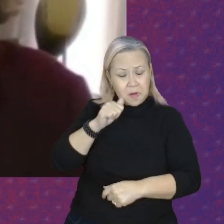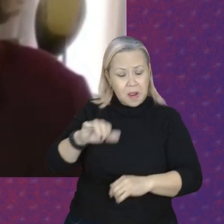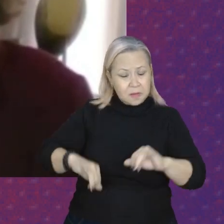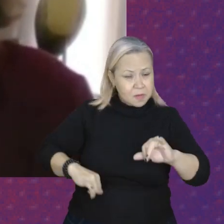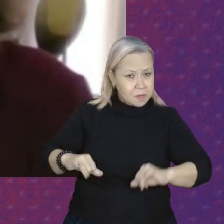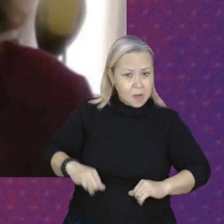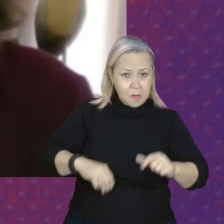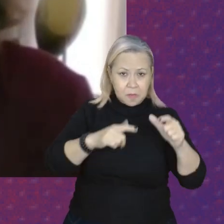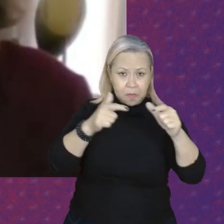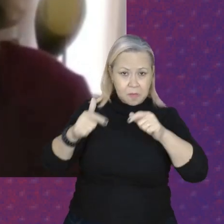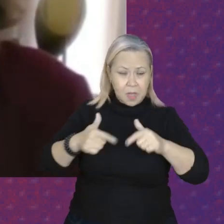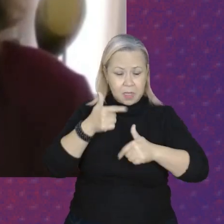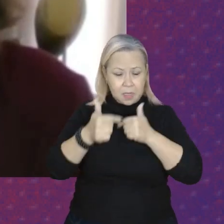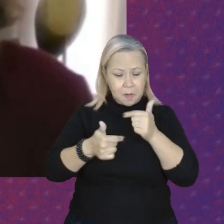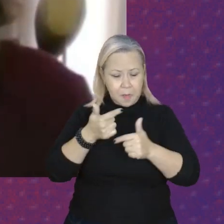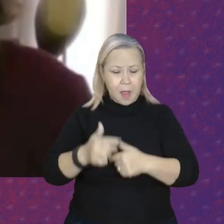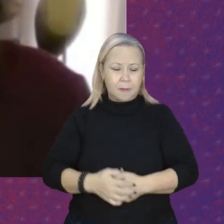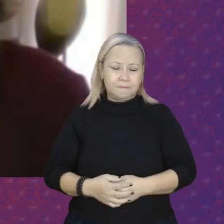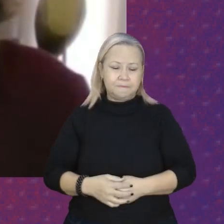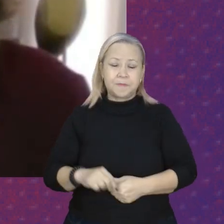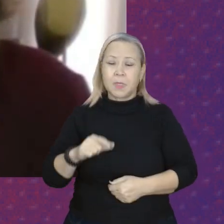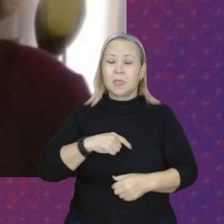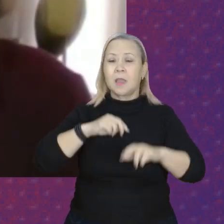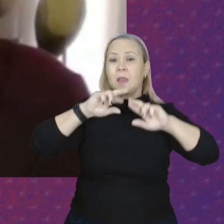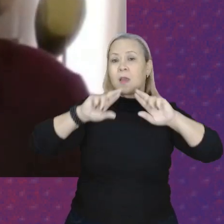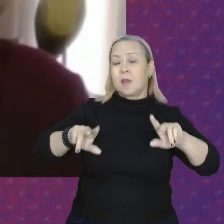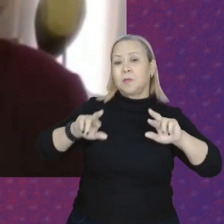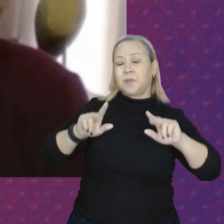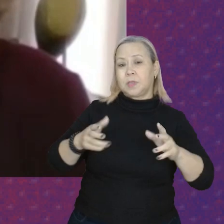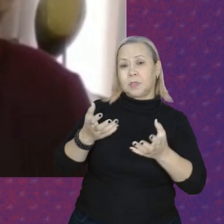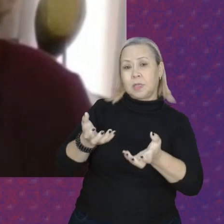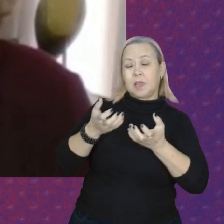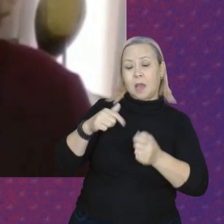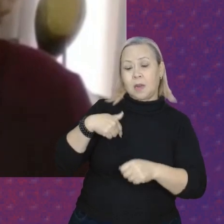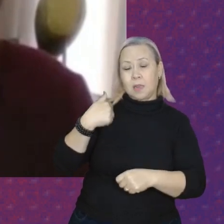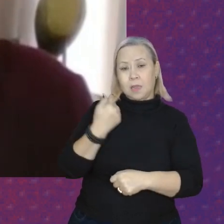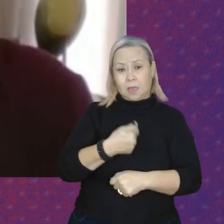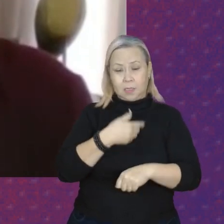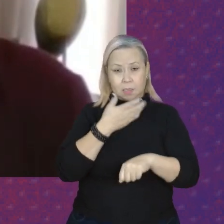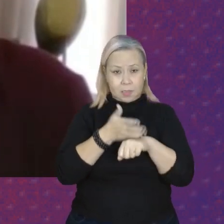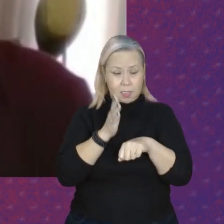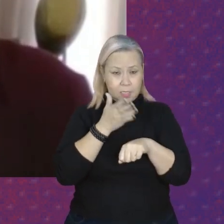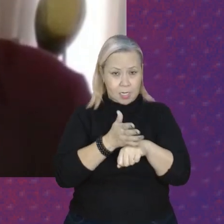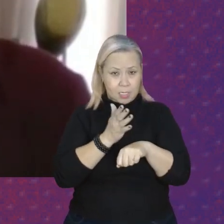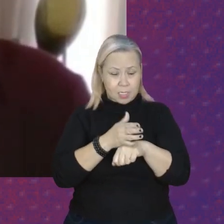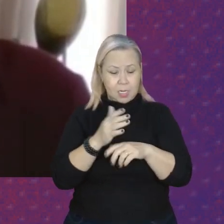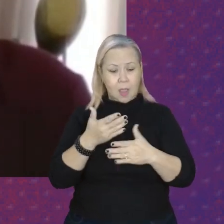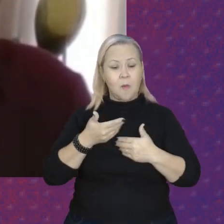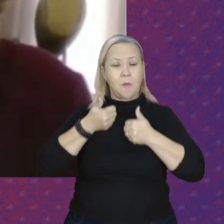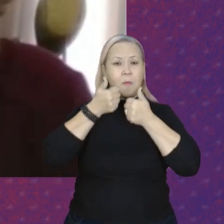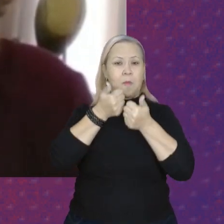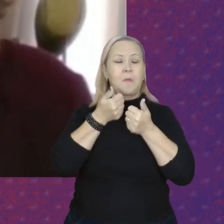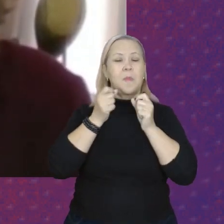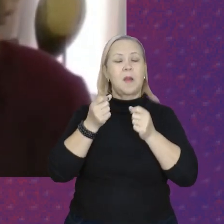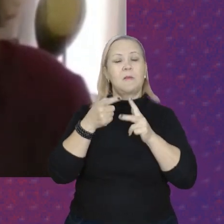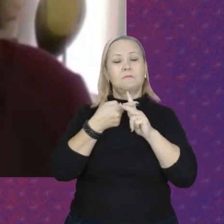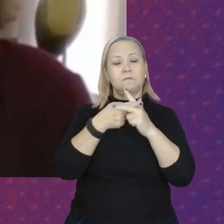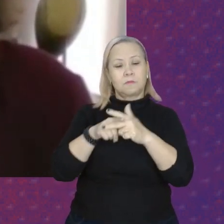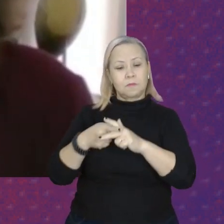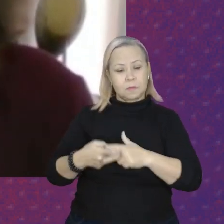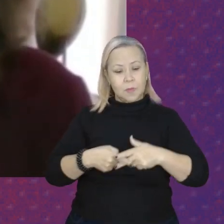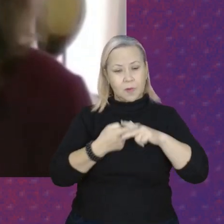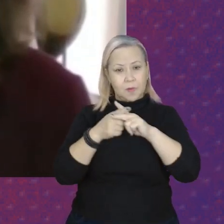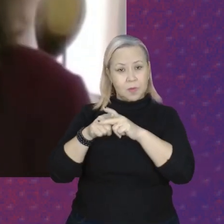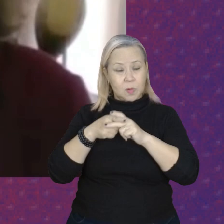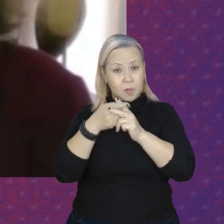trabalho. Nós temos um diferencial que eu espero que a gente exercite, melhore, aperfeiçoe e de